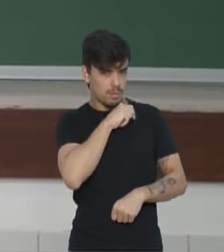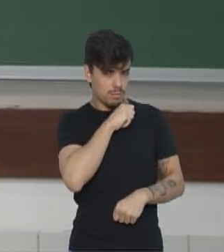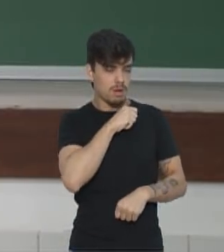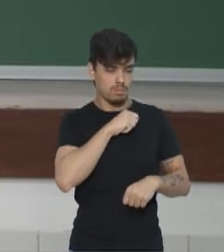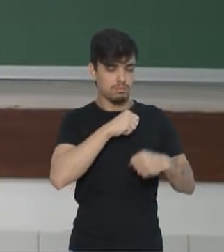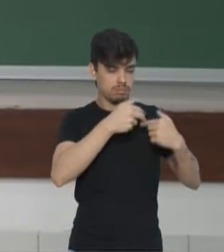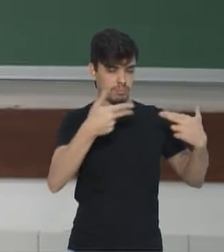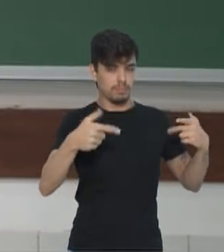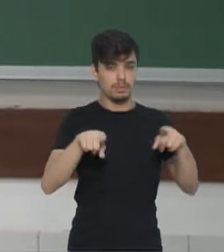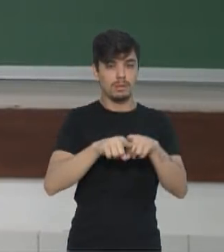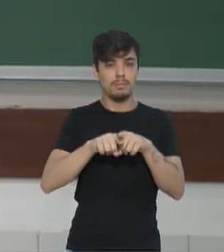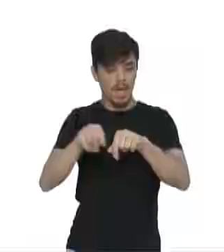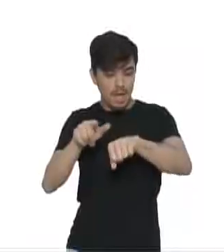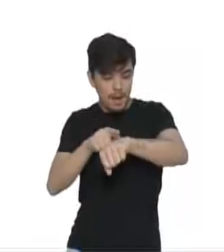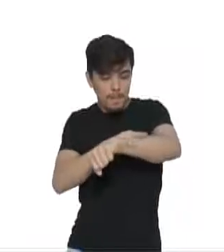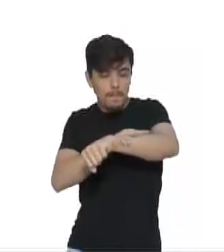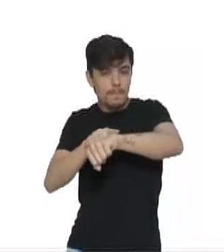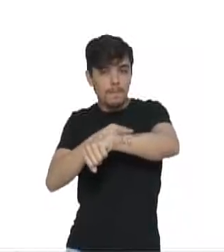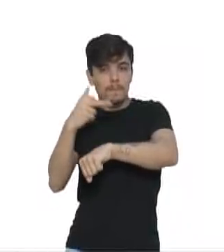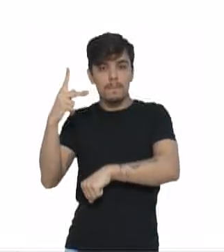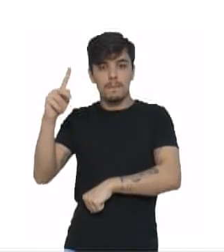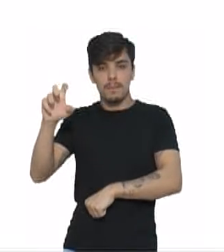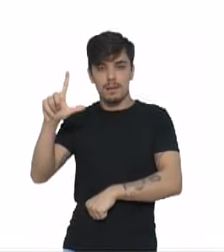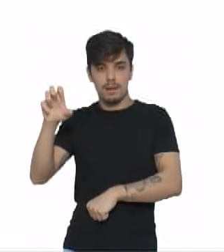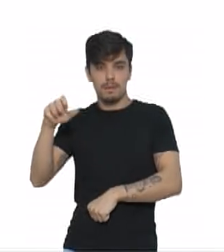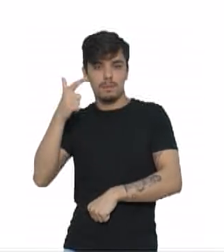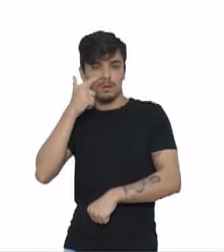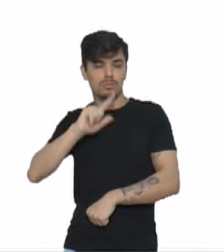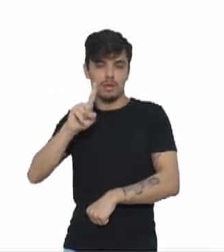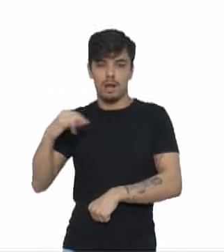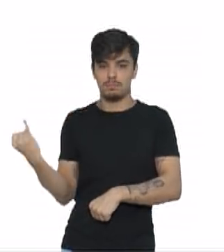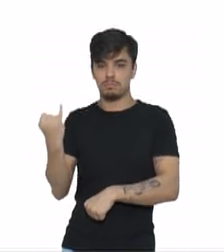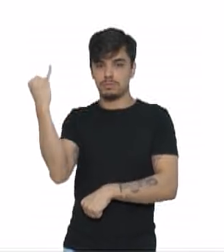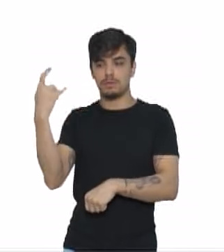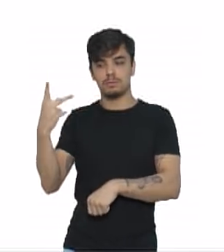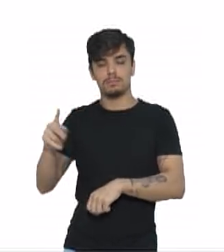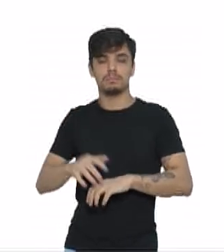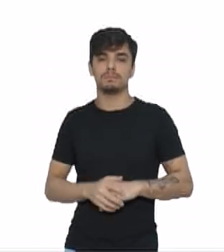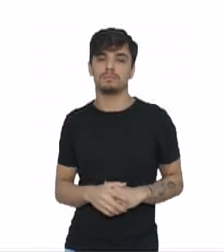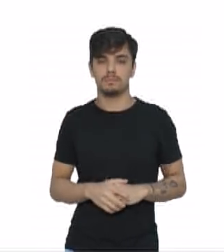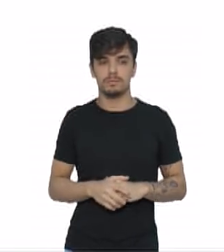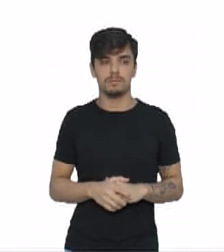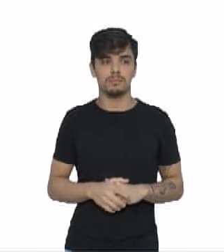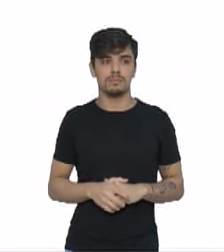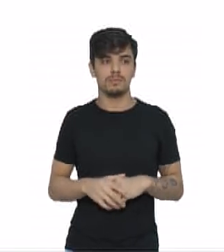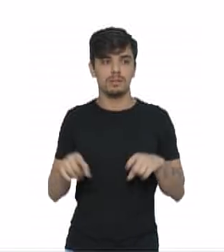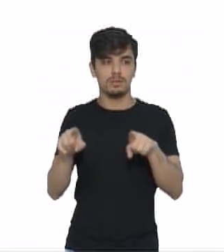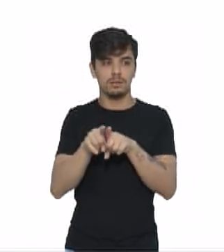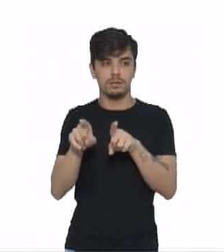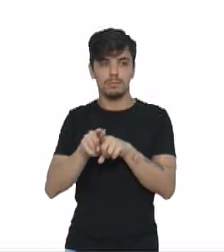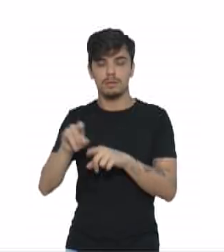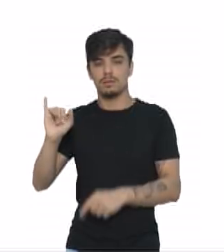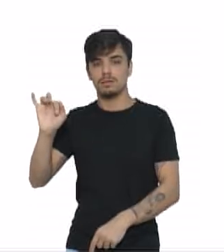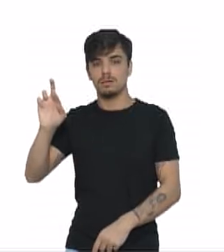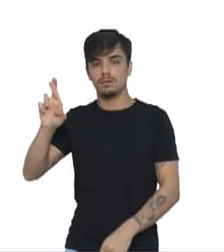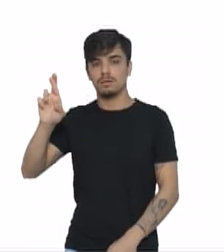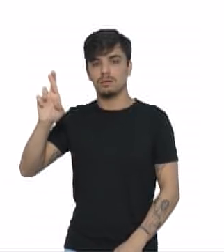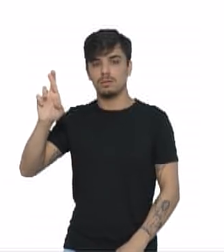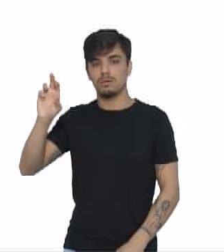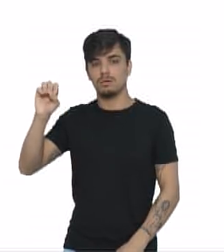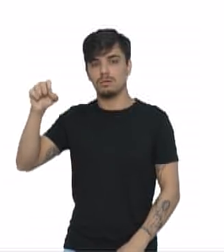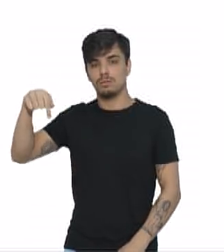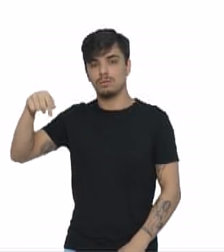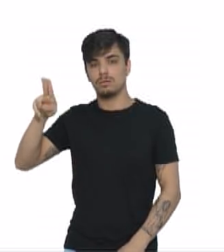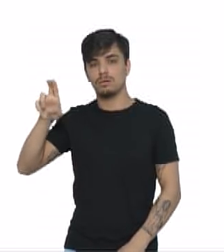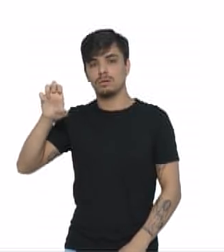era fundamental. E mais na região central dos Estados Unidos você tinha os iroqueses. E eles já viviam numa região mais